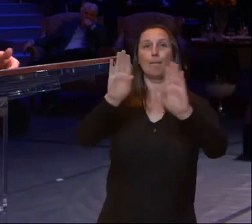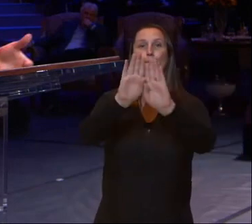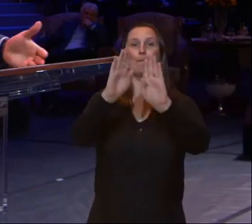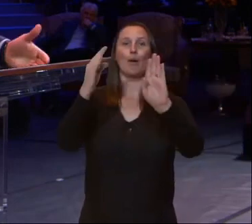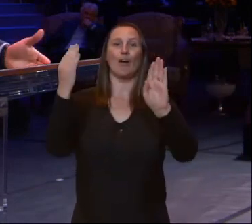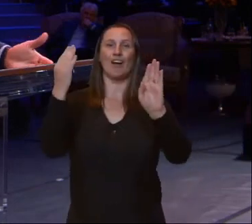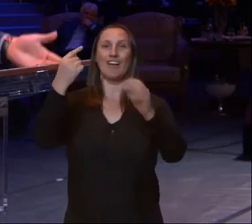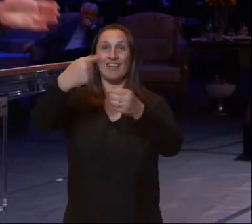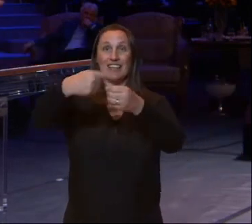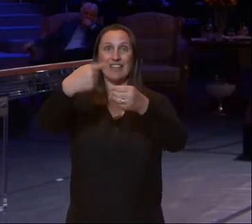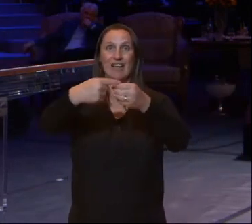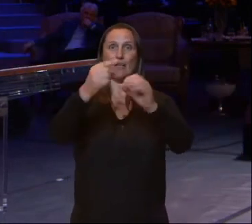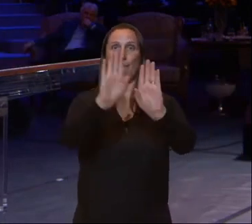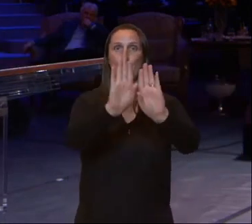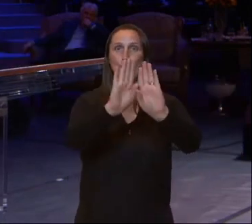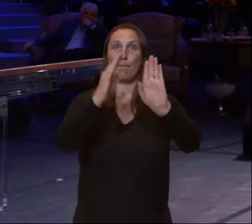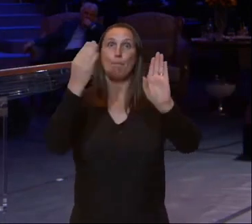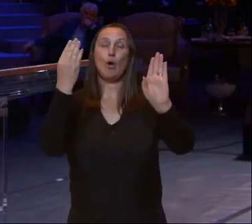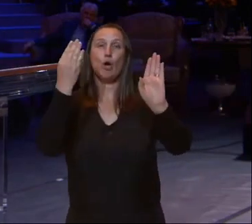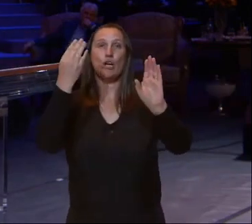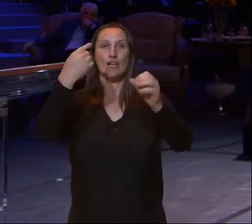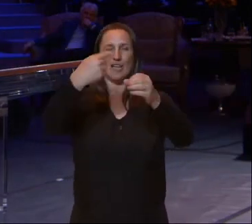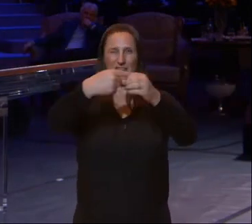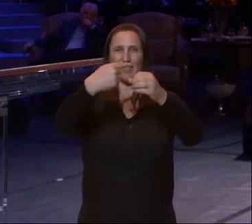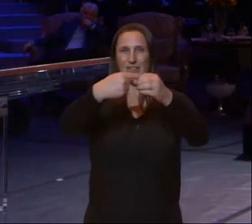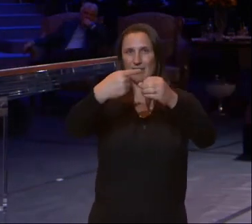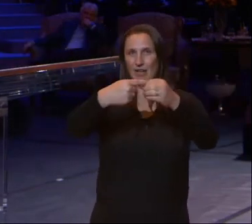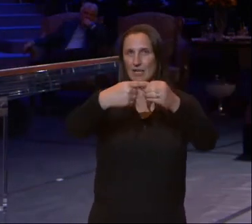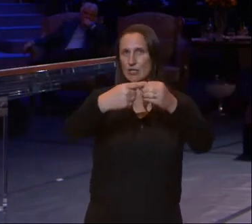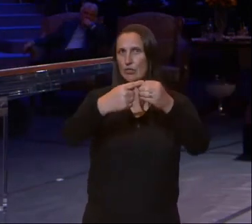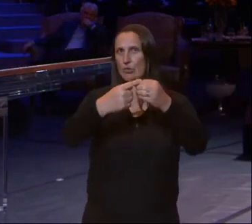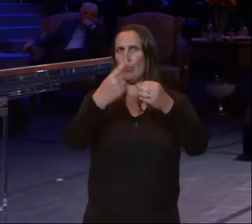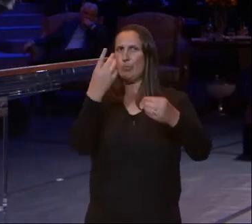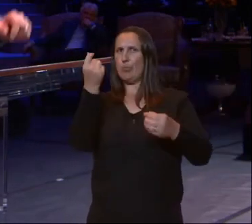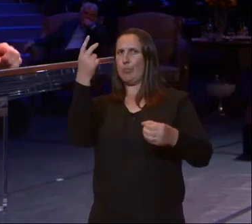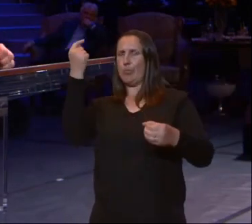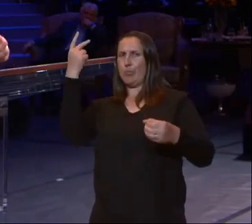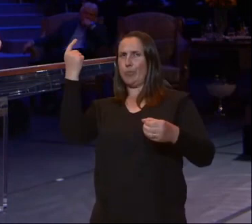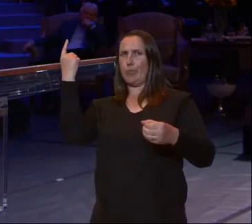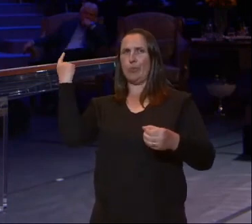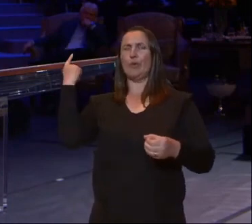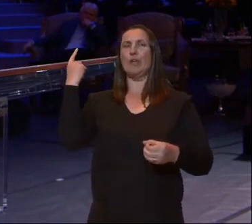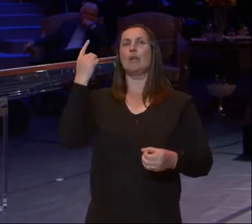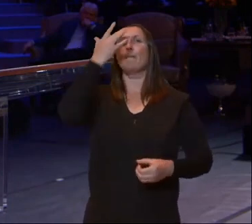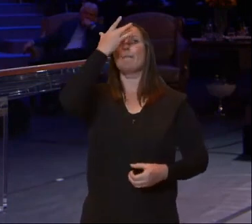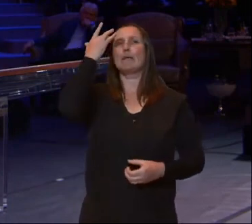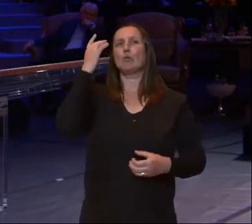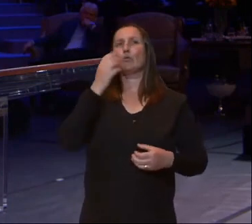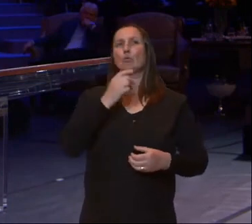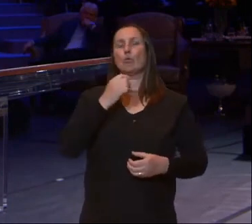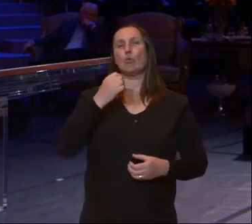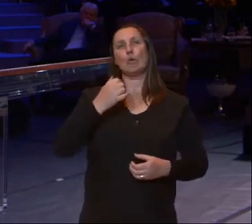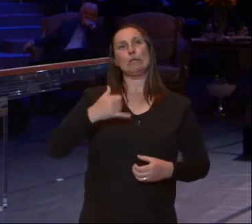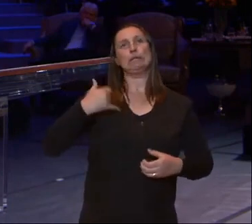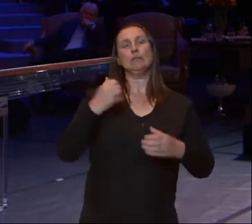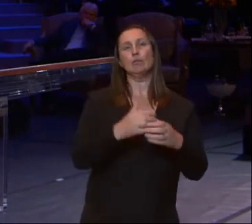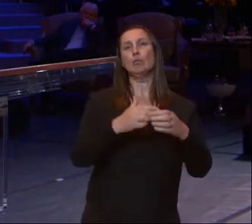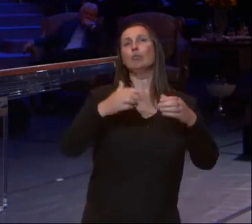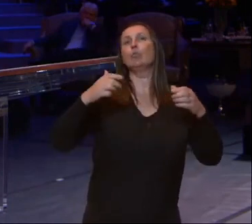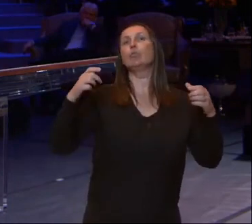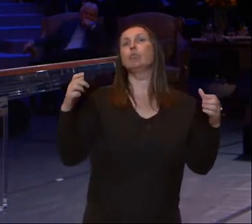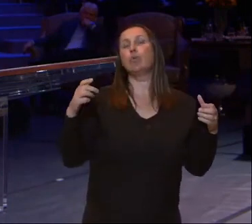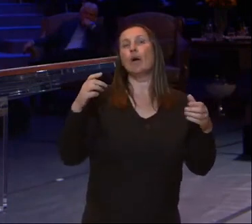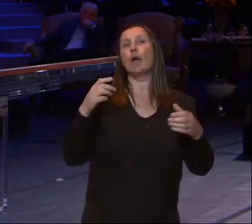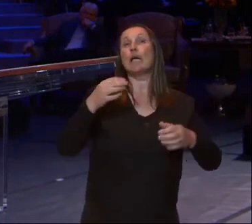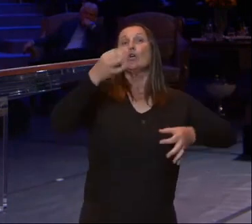porque era a porta das cidades antigas que ficavam os anciãos, os chamados aquens,